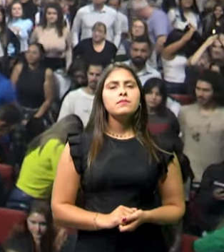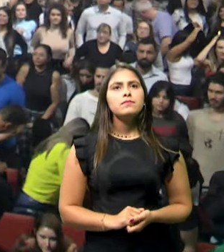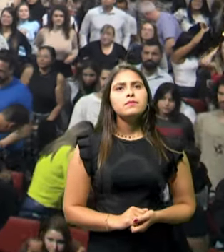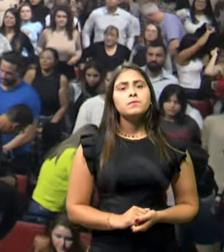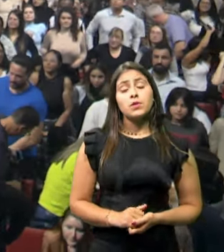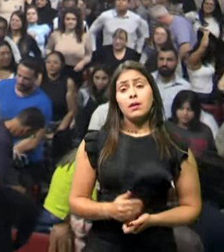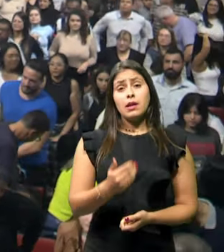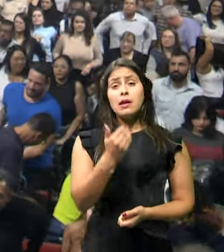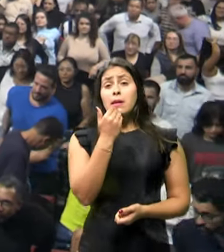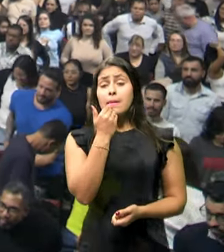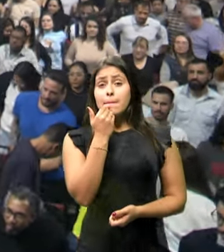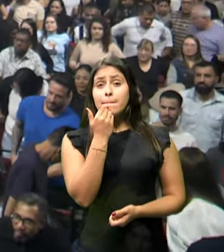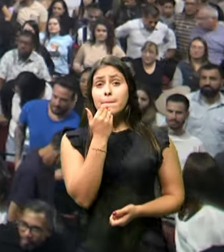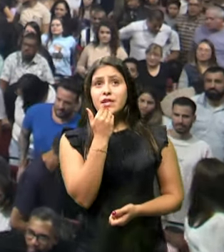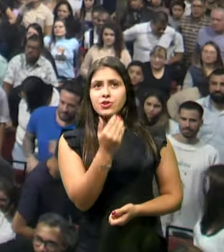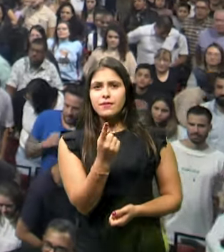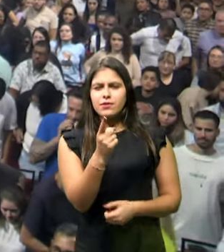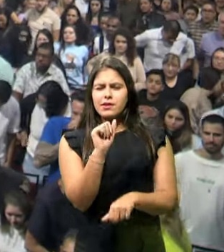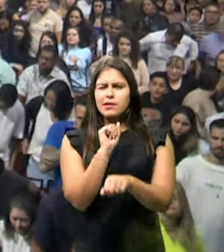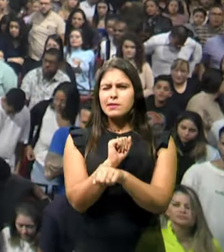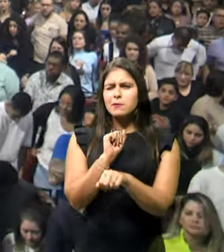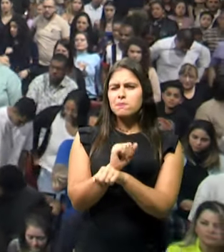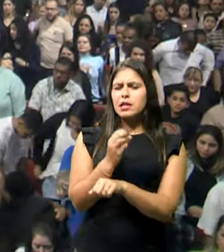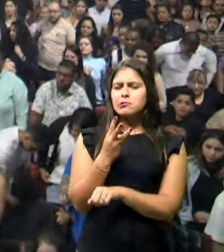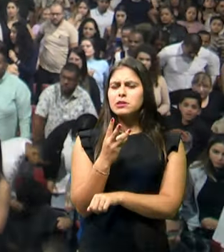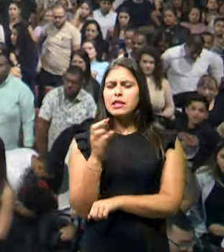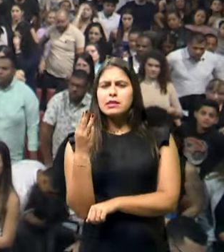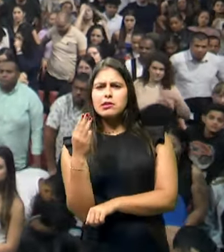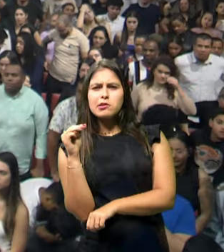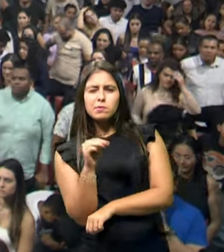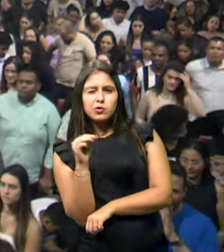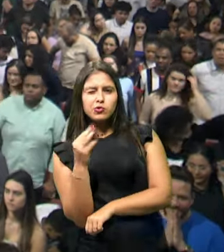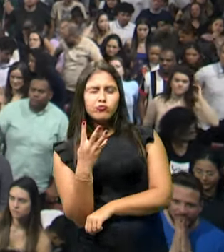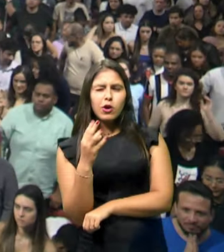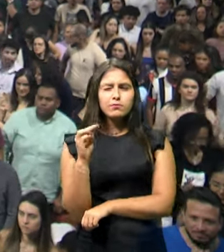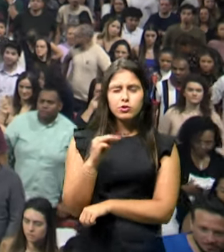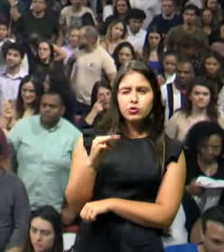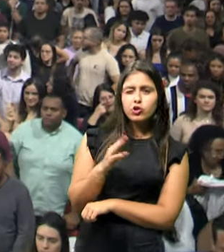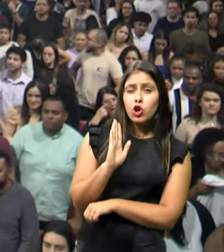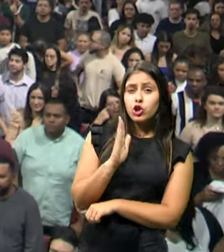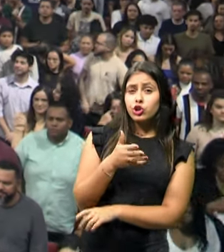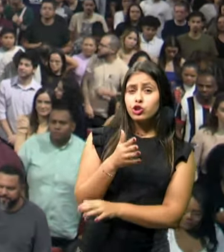Eu peço para você não sair 3 minutinhos, 4. Eu já vou passar o pastor.